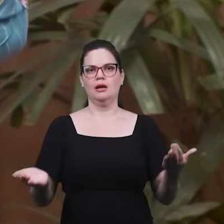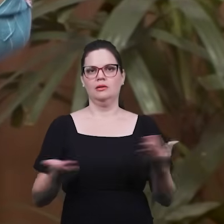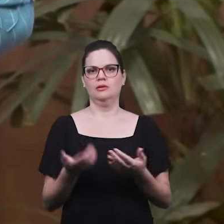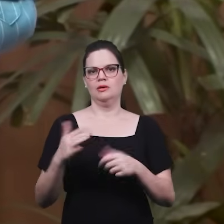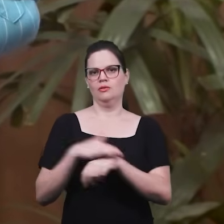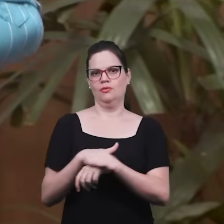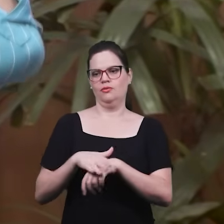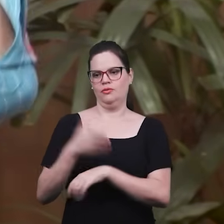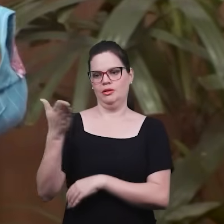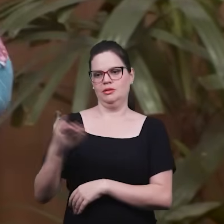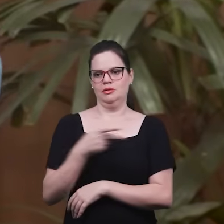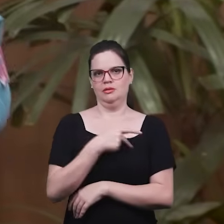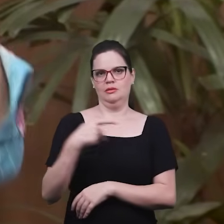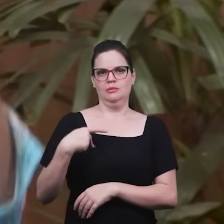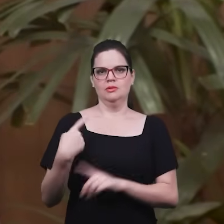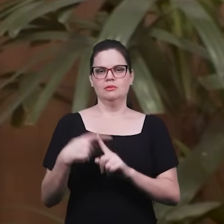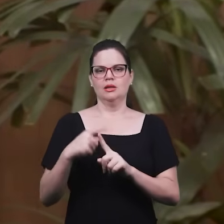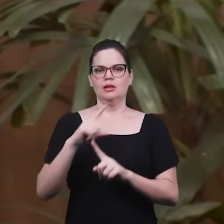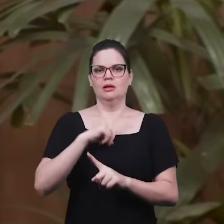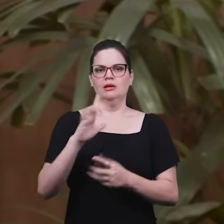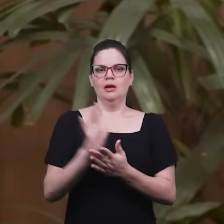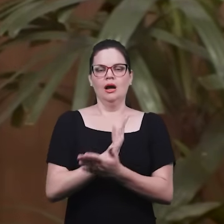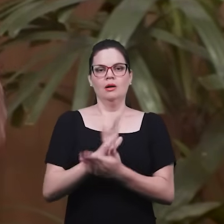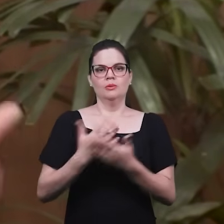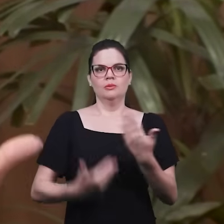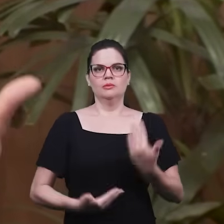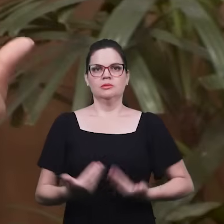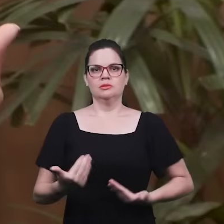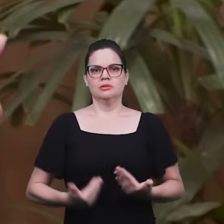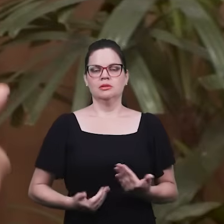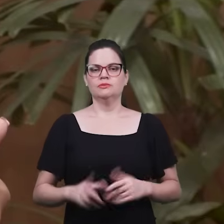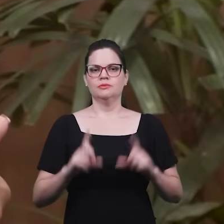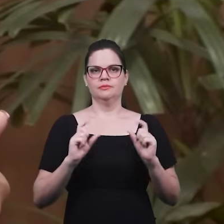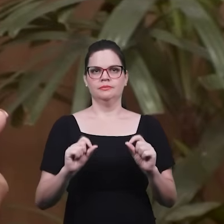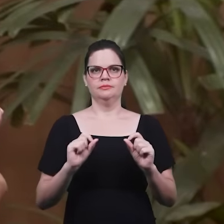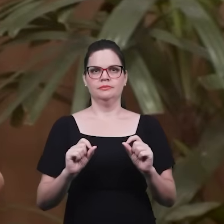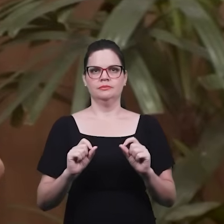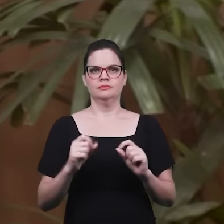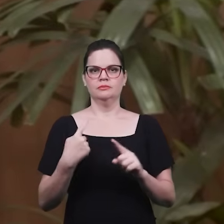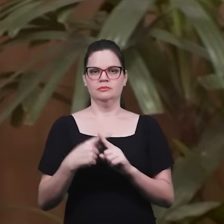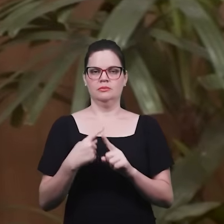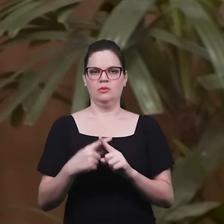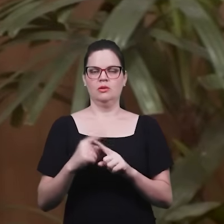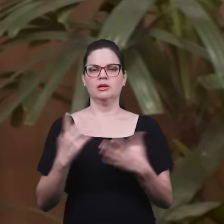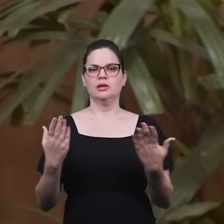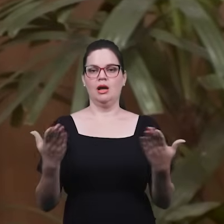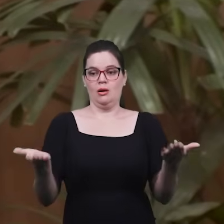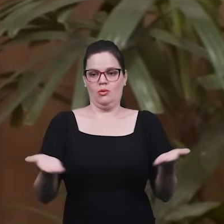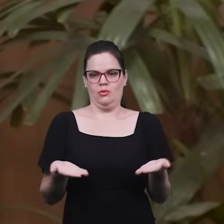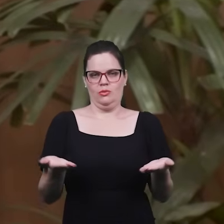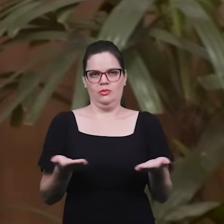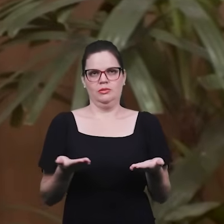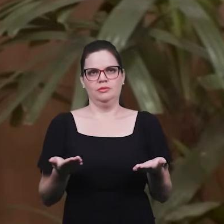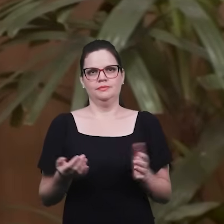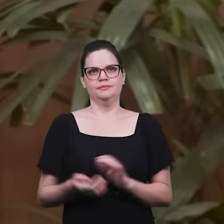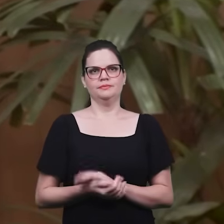com o pastor, porque alguns irmãos, né, especialmente depois que nós voltamos da pandemia,